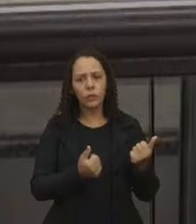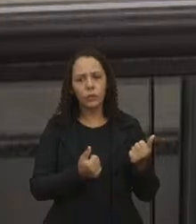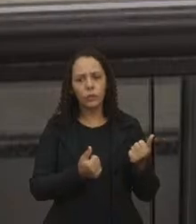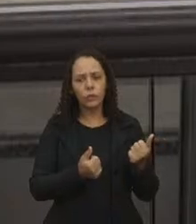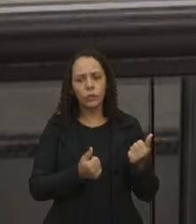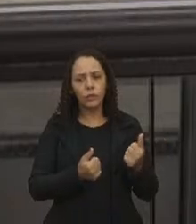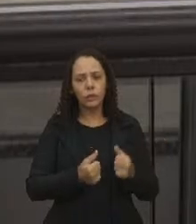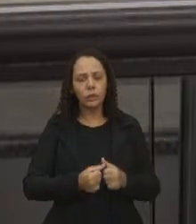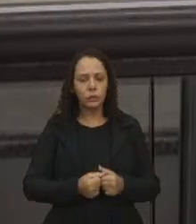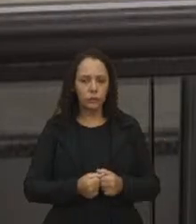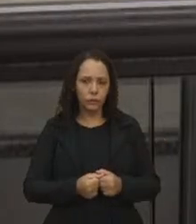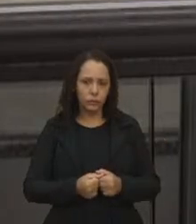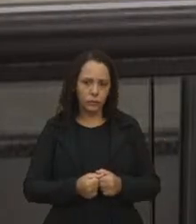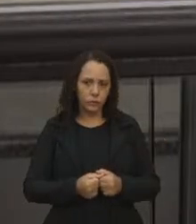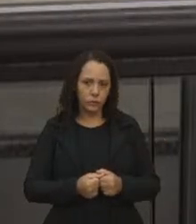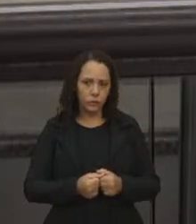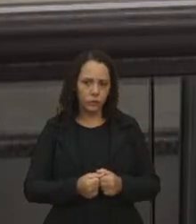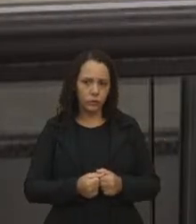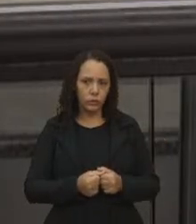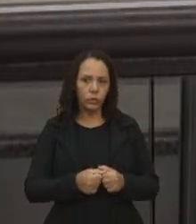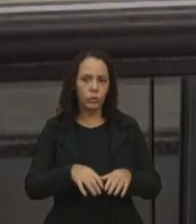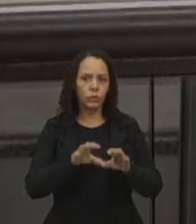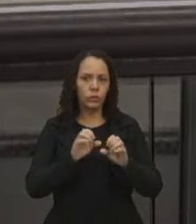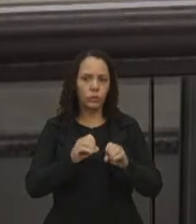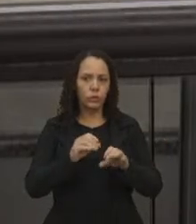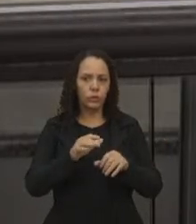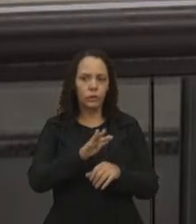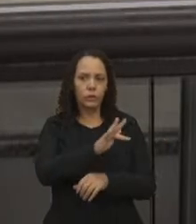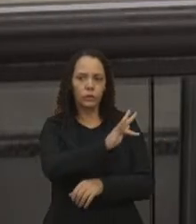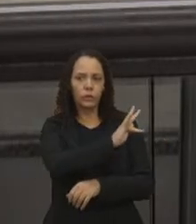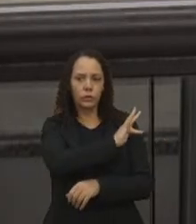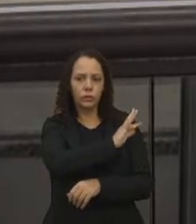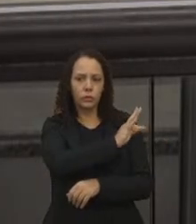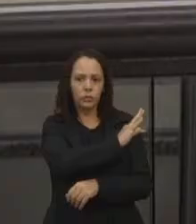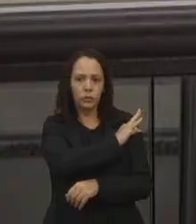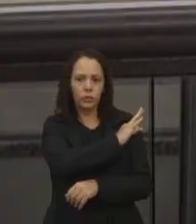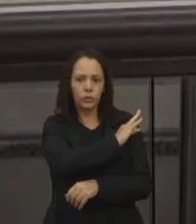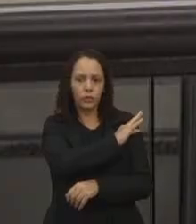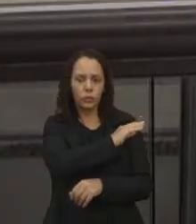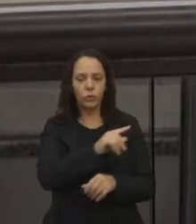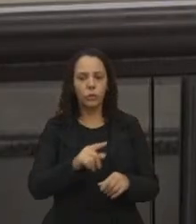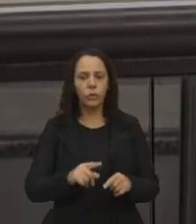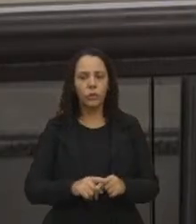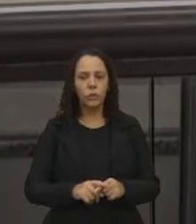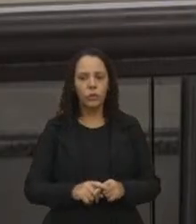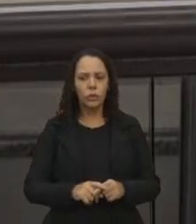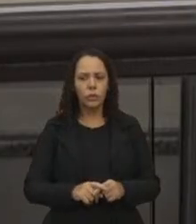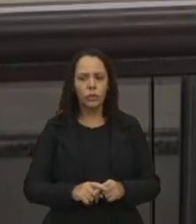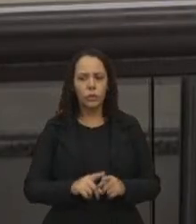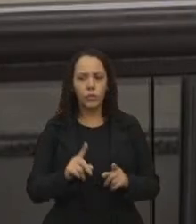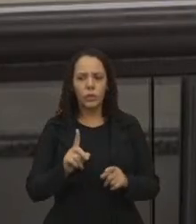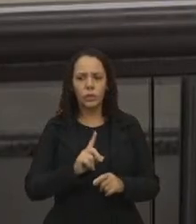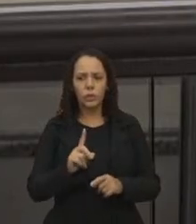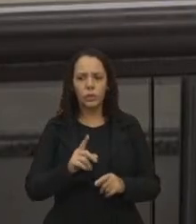no ensino técnico, mas não muito jovens para ingressar no